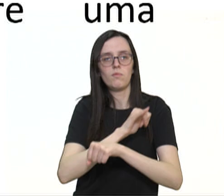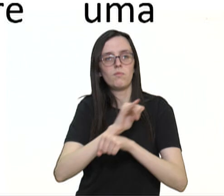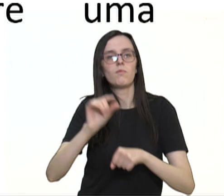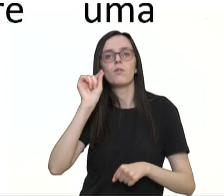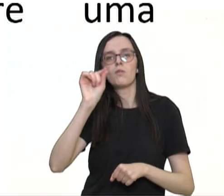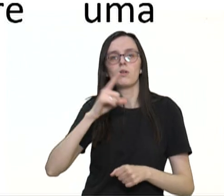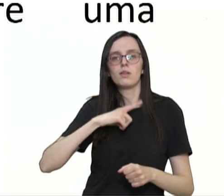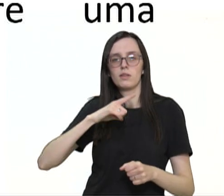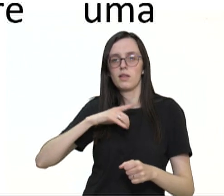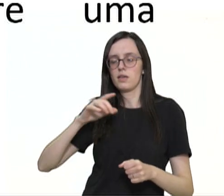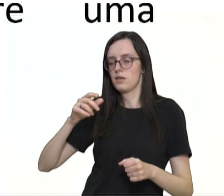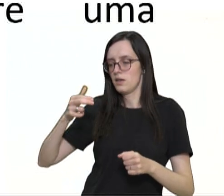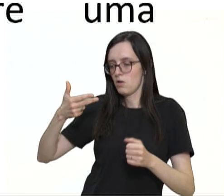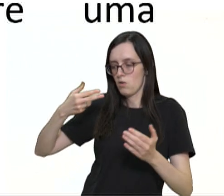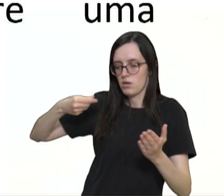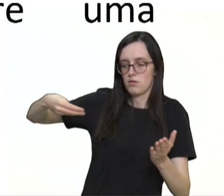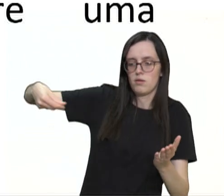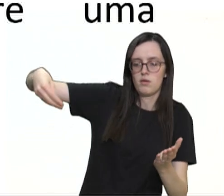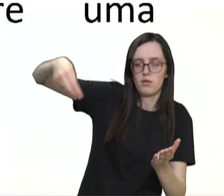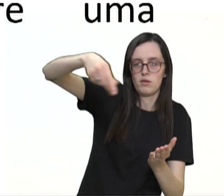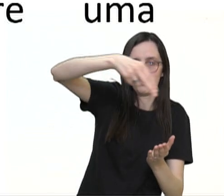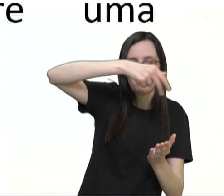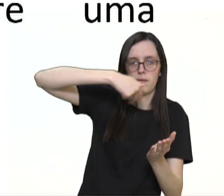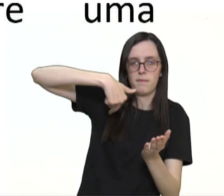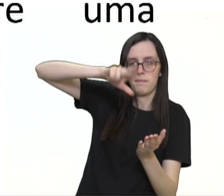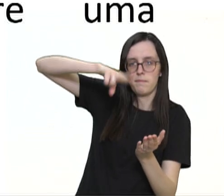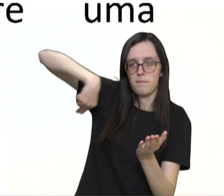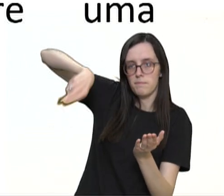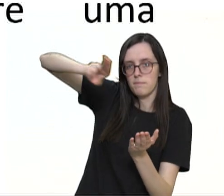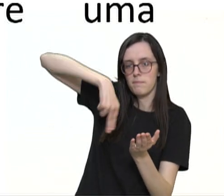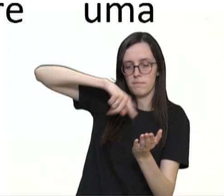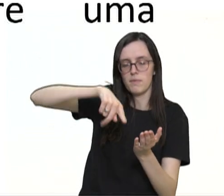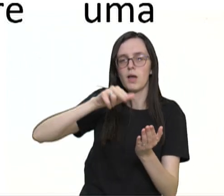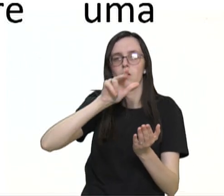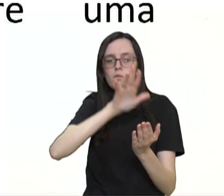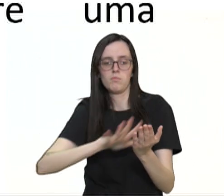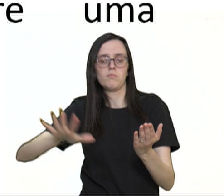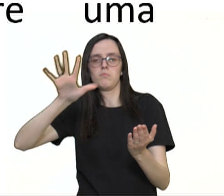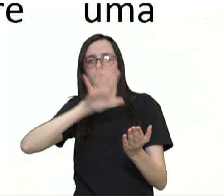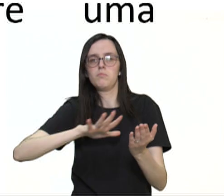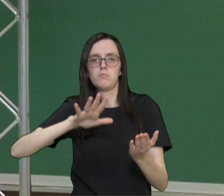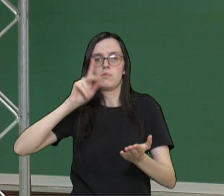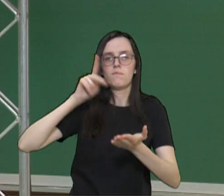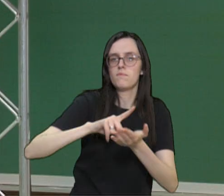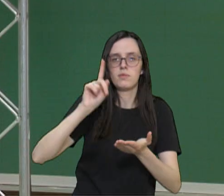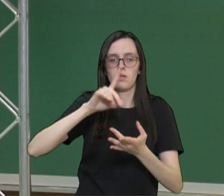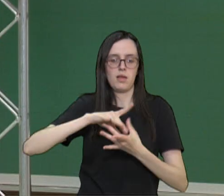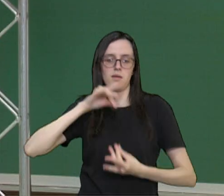depositar pigmentos sobre uma superfície, gerando imagens figurativas ou abstratas.